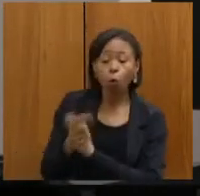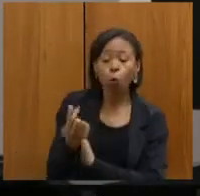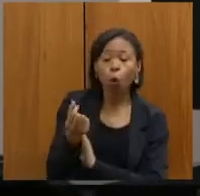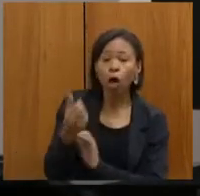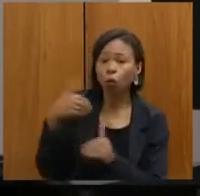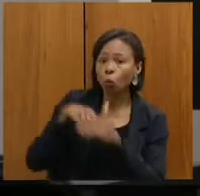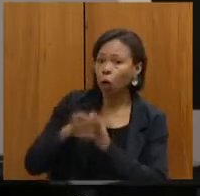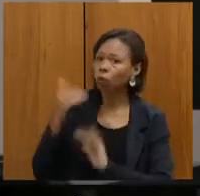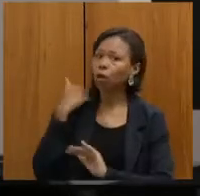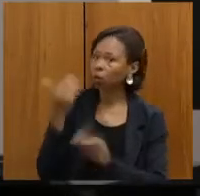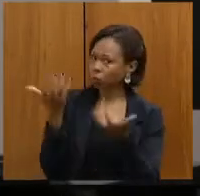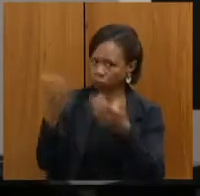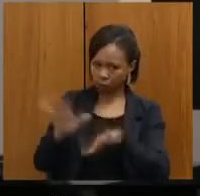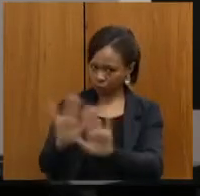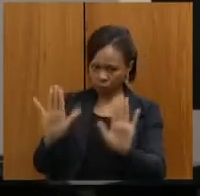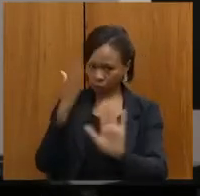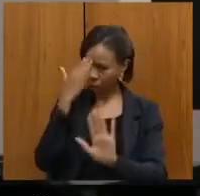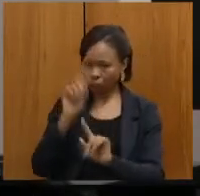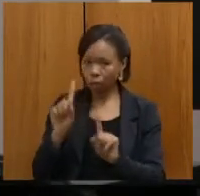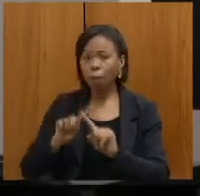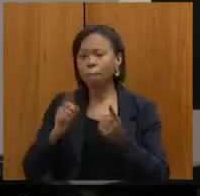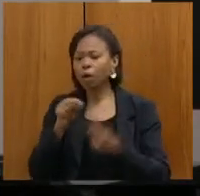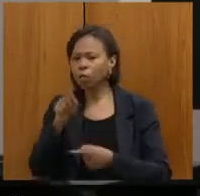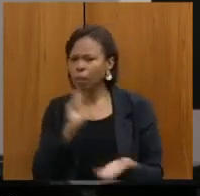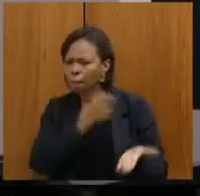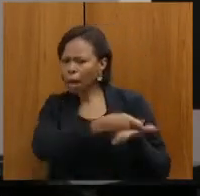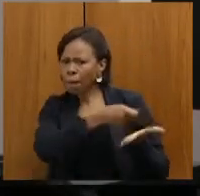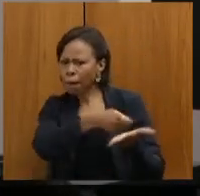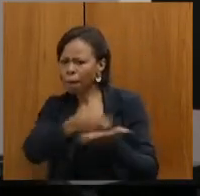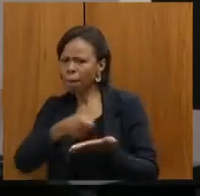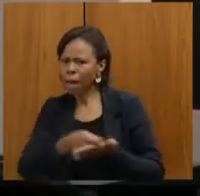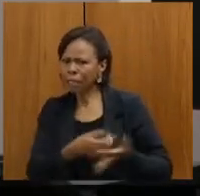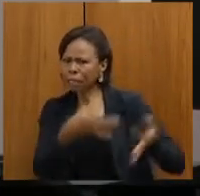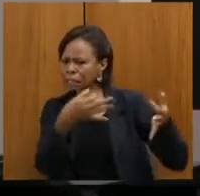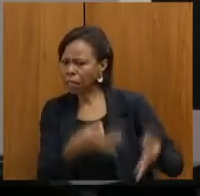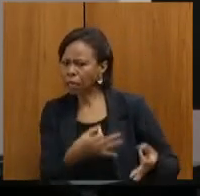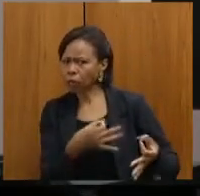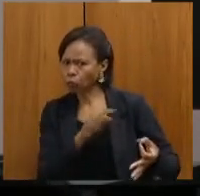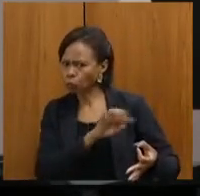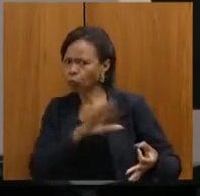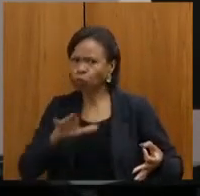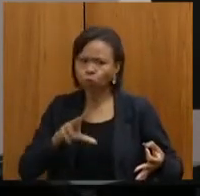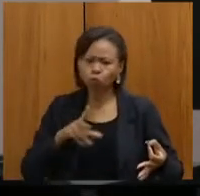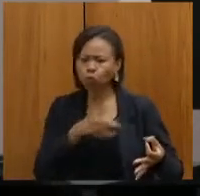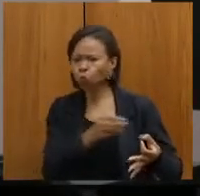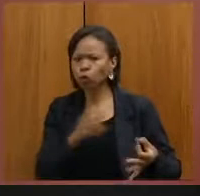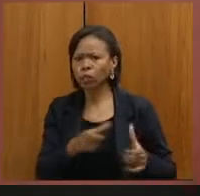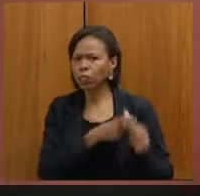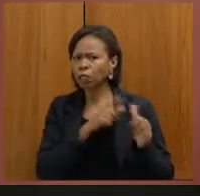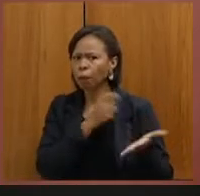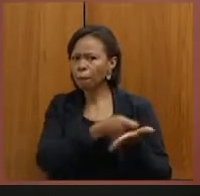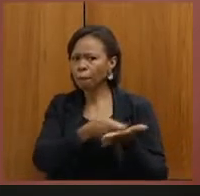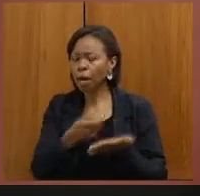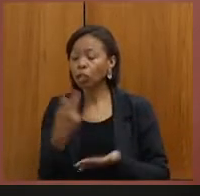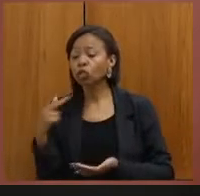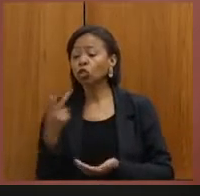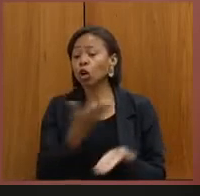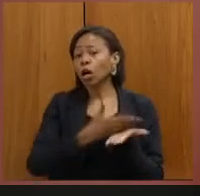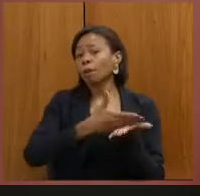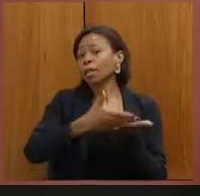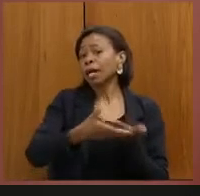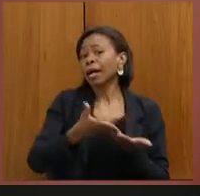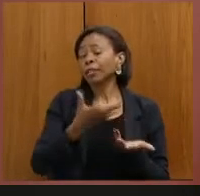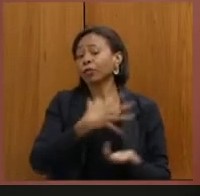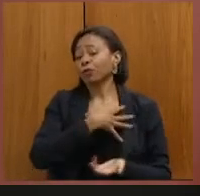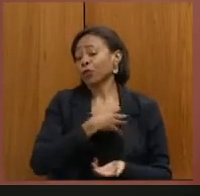eu quero saber se as Suas contas estão em dia e se você paga em dia a mensalidade dos seus filhos